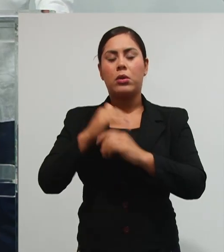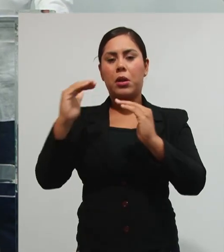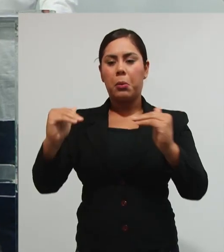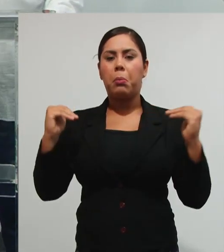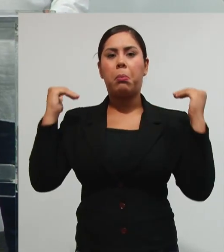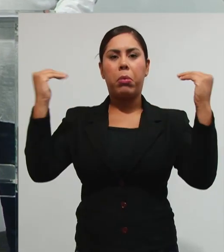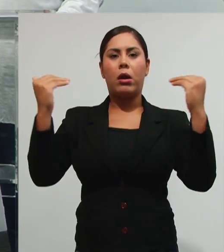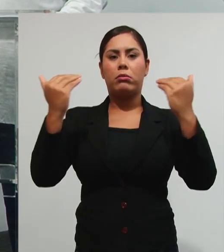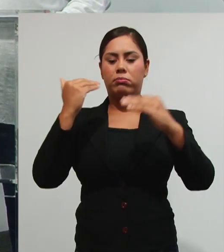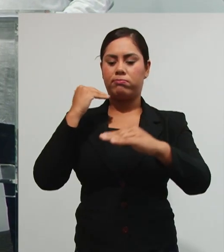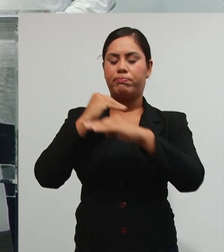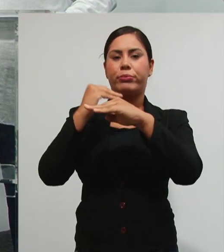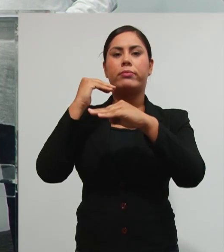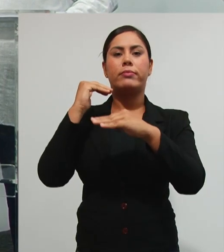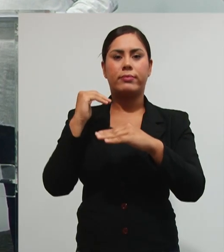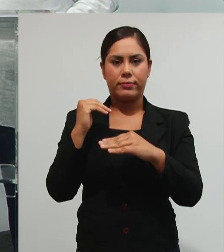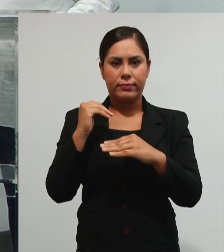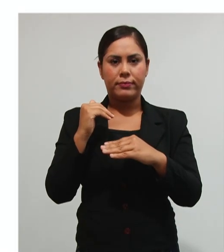superior.